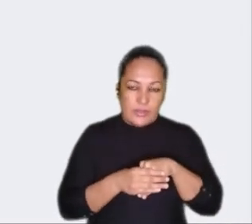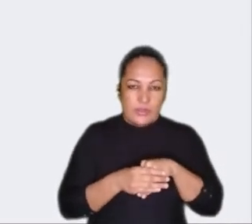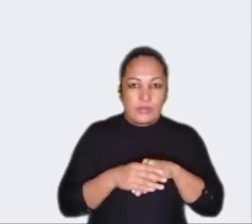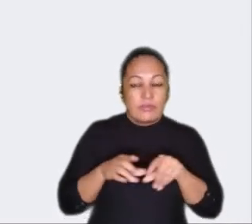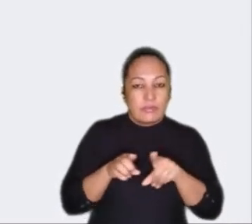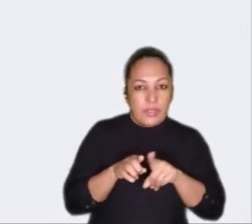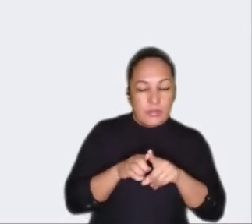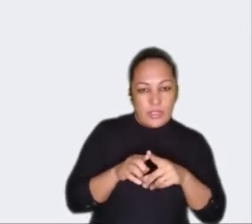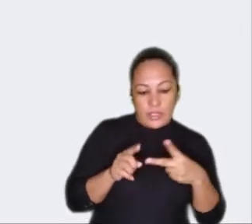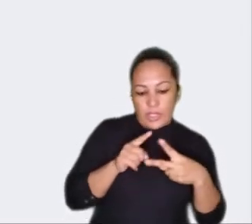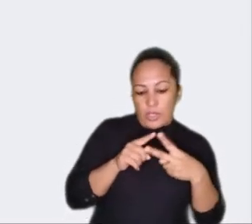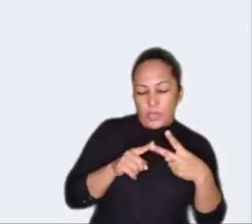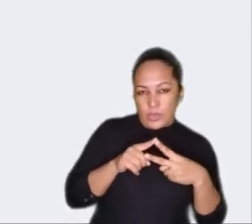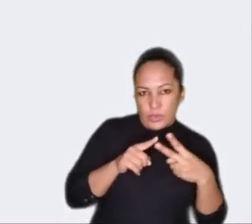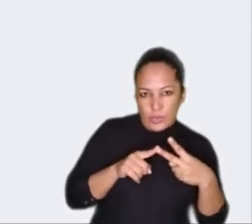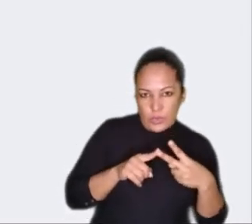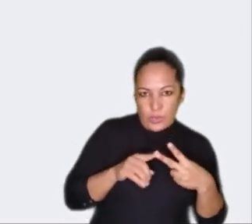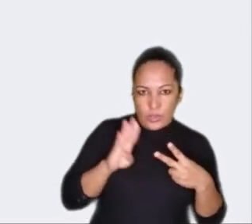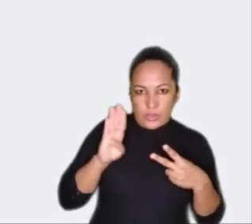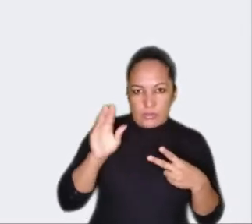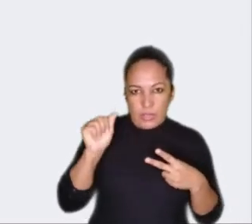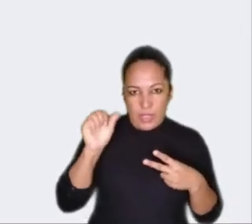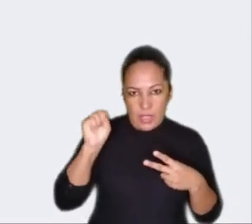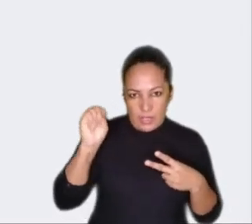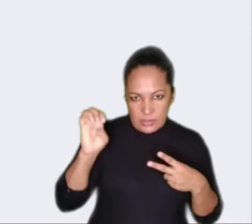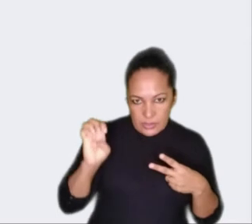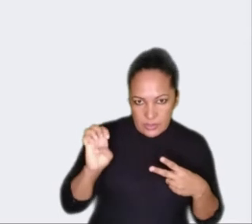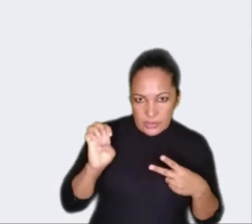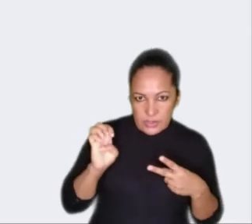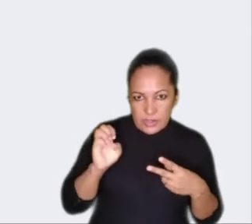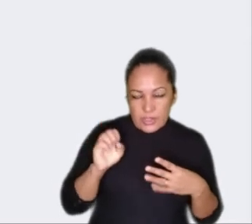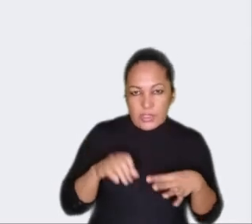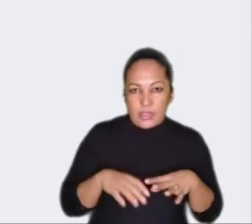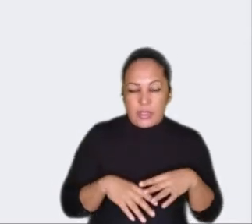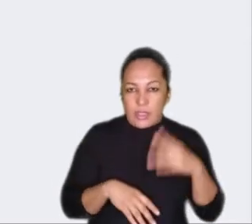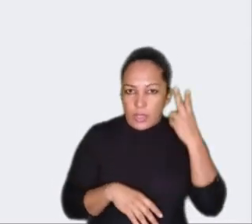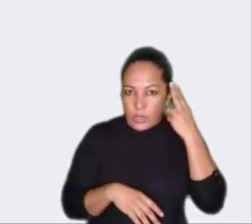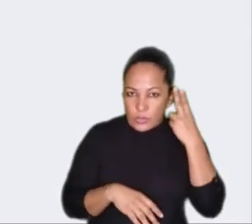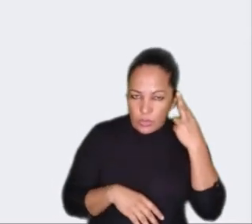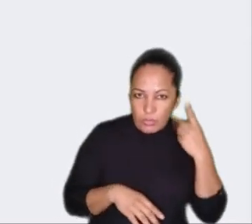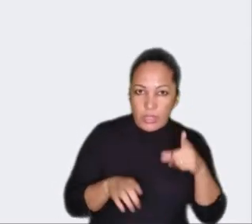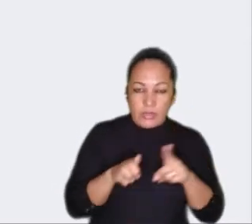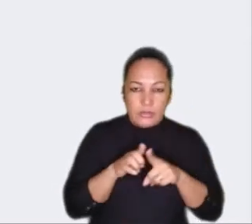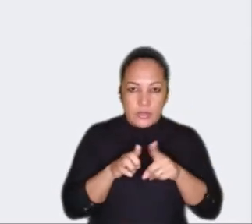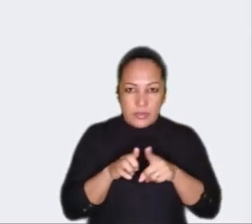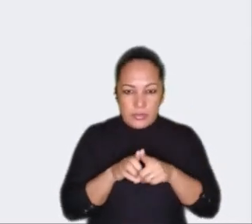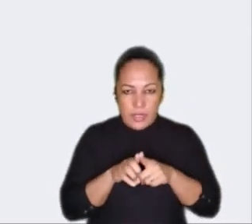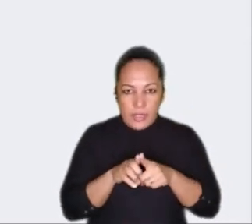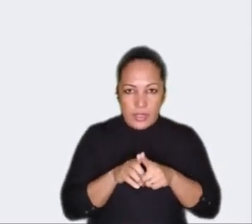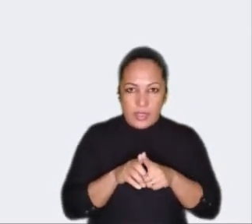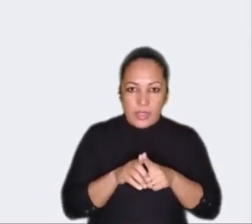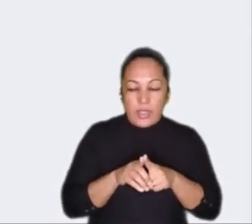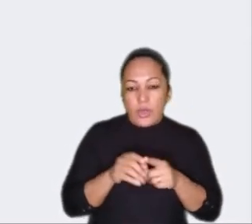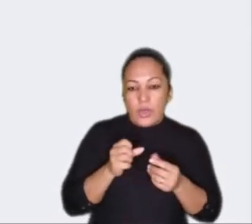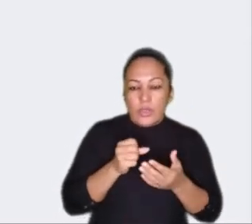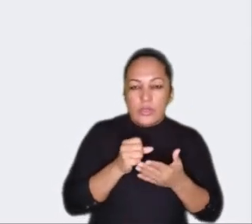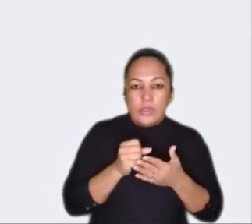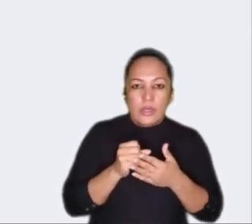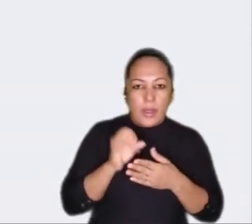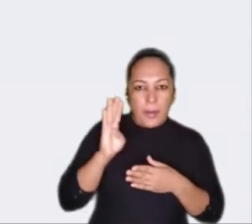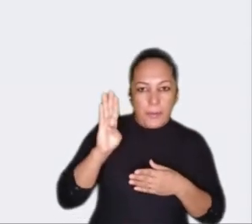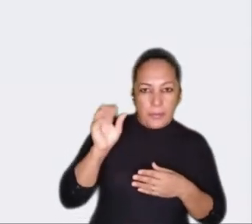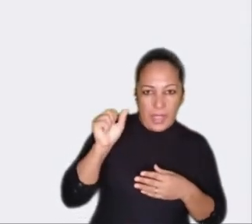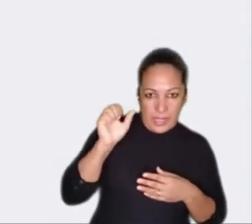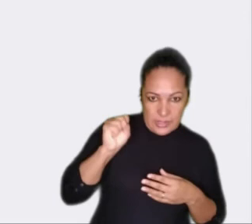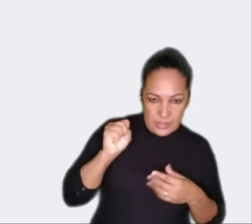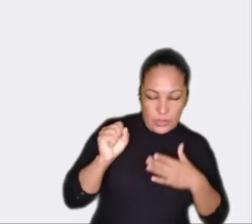12, aqui eu tenho minha base de dados. Aqui eu tenho duas bases, uma base chamada PostgreSQL, que vem como padrão, e aqui é a base Jackson que eu